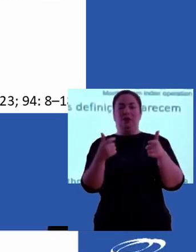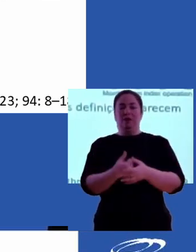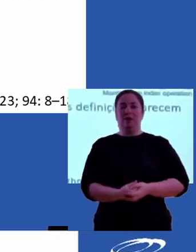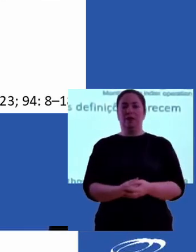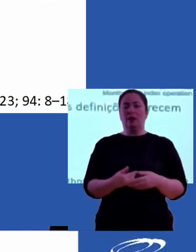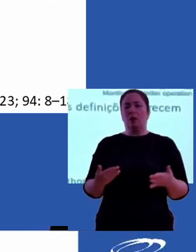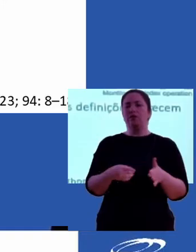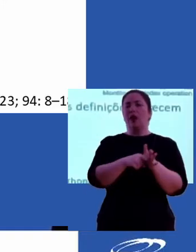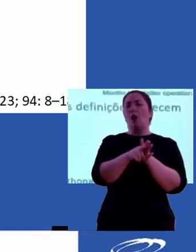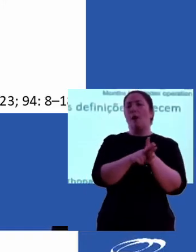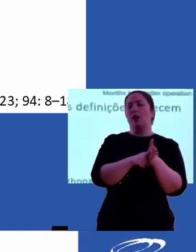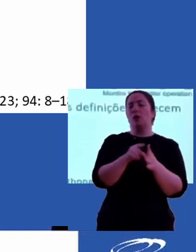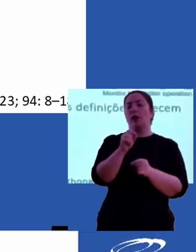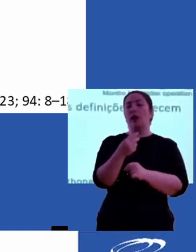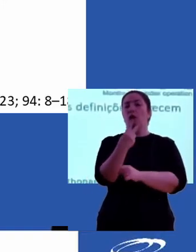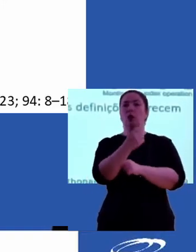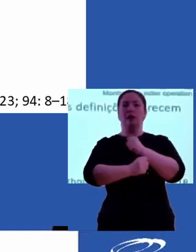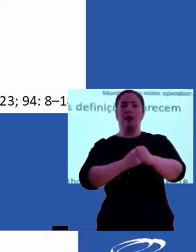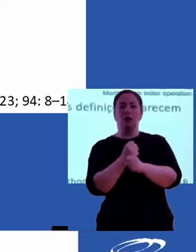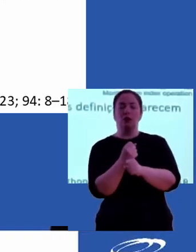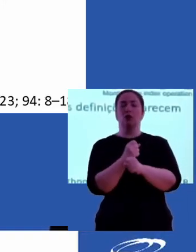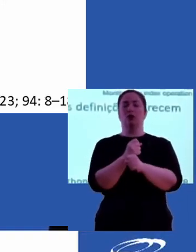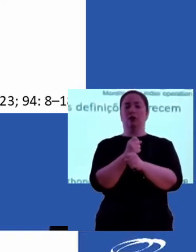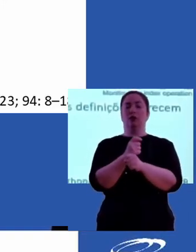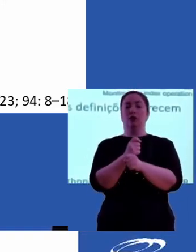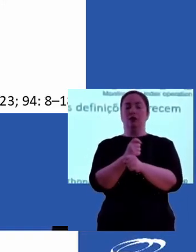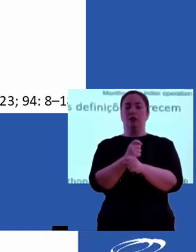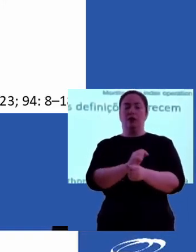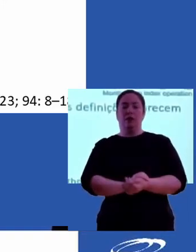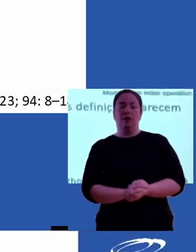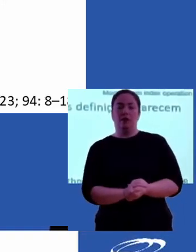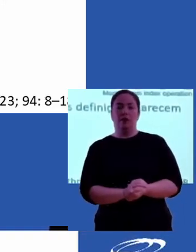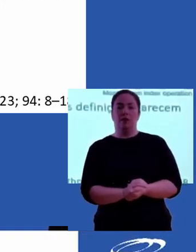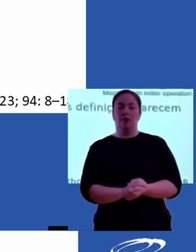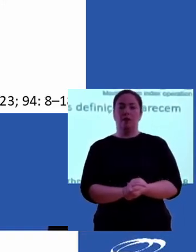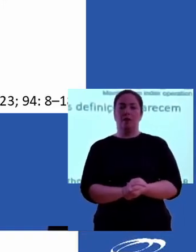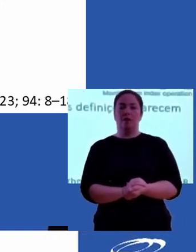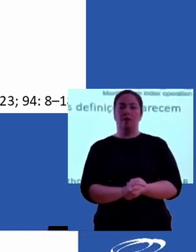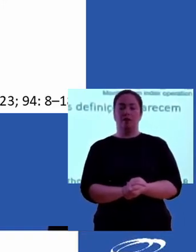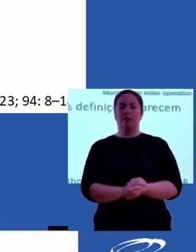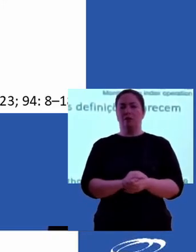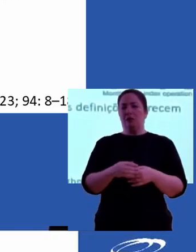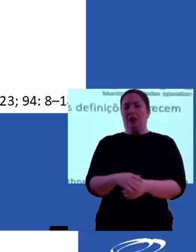anos e procurou ver se o EBGIS é mais sensível, que ele faz mais diagnóstico de infecção do que os outros critérios, será que